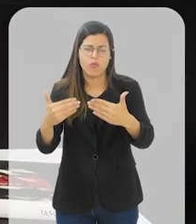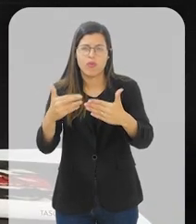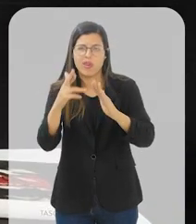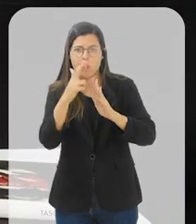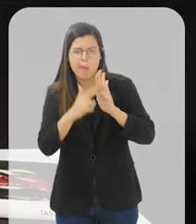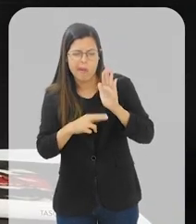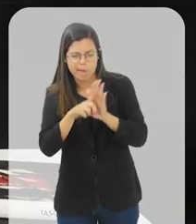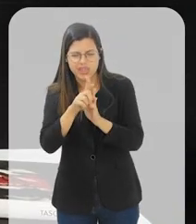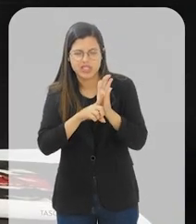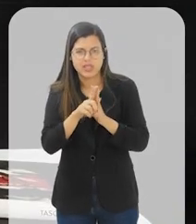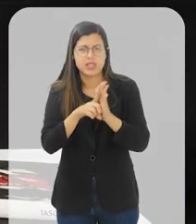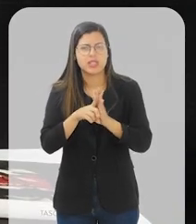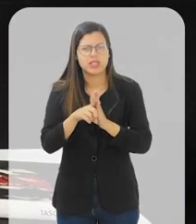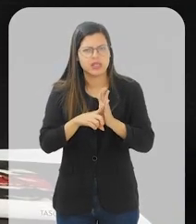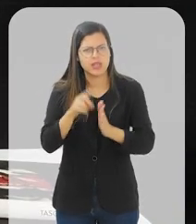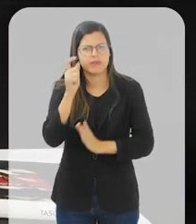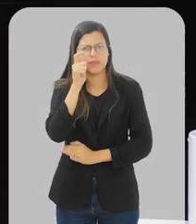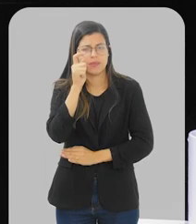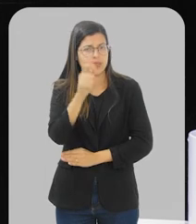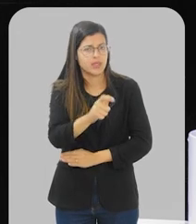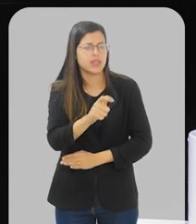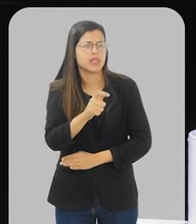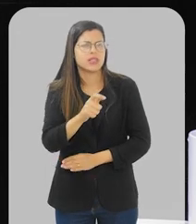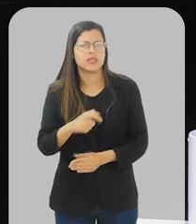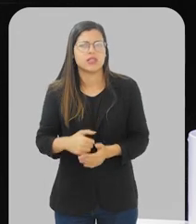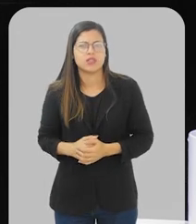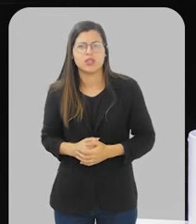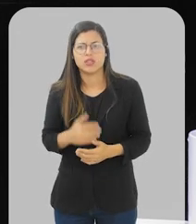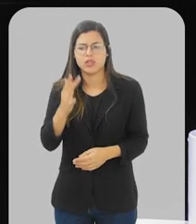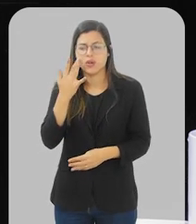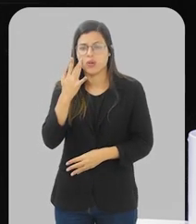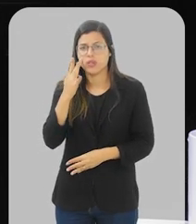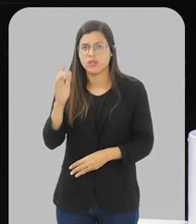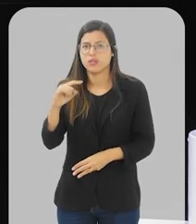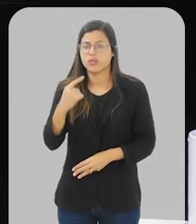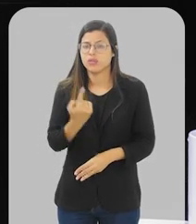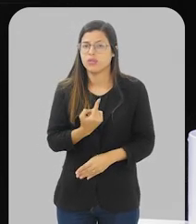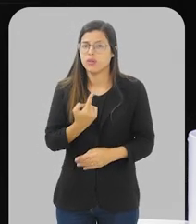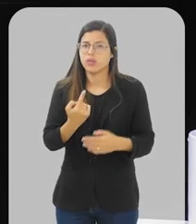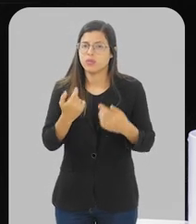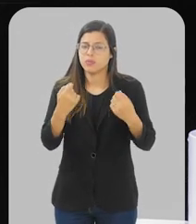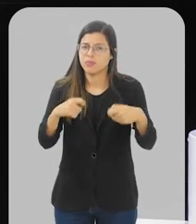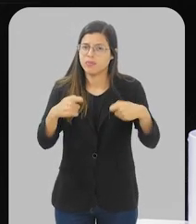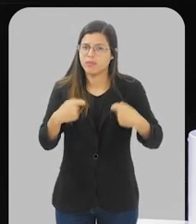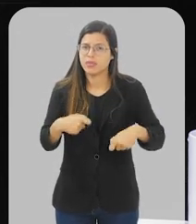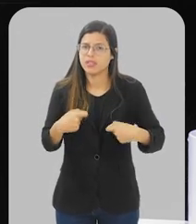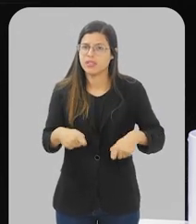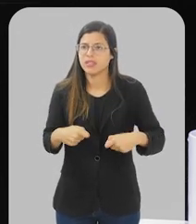também. Isso é interessante. Pô, isso é muito bacana. Acho que a gente precisa